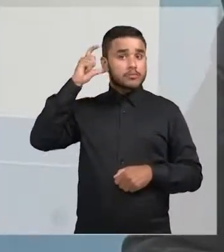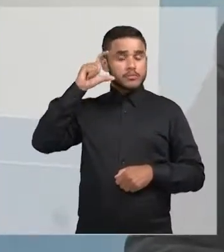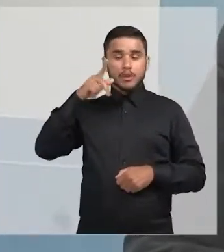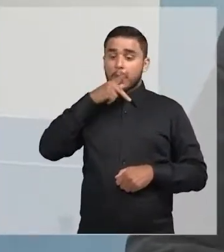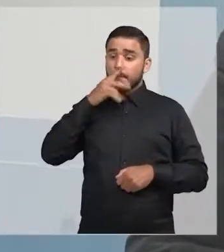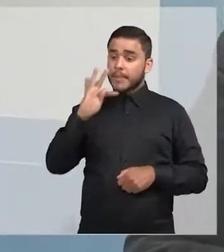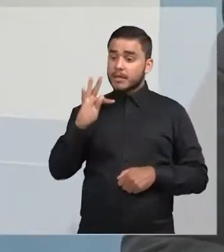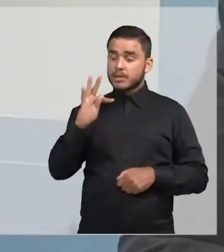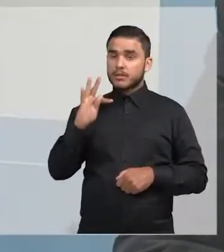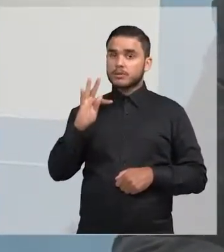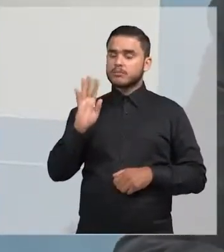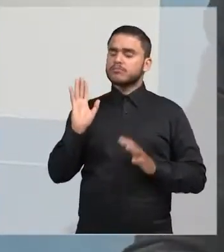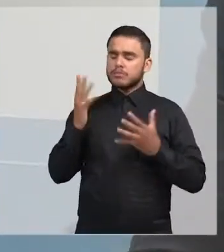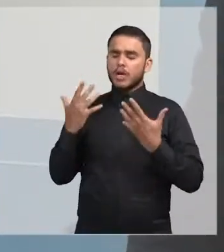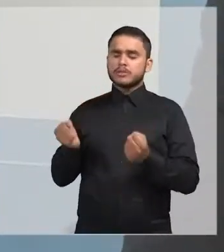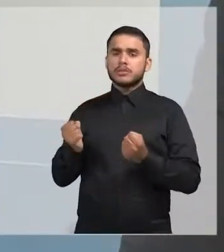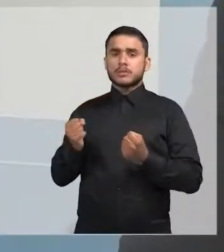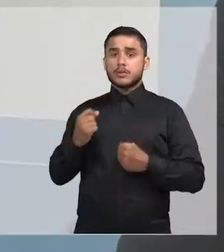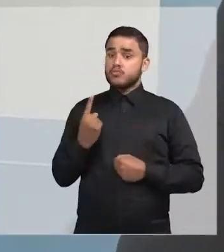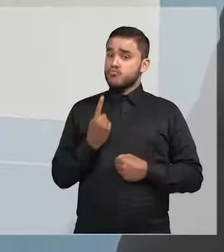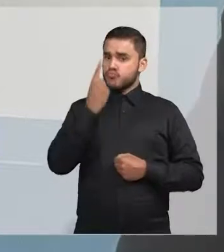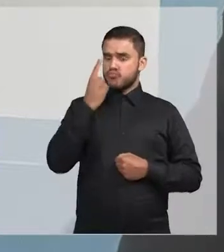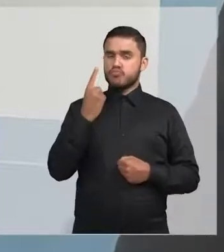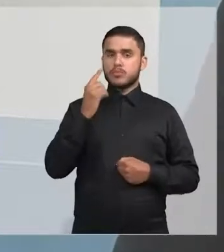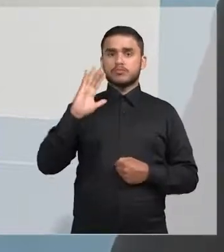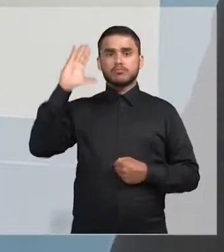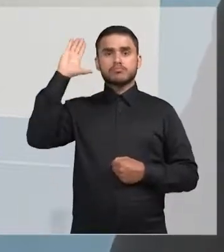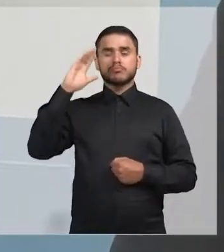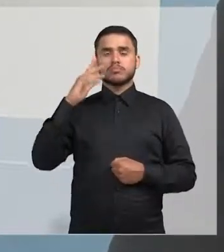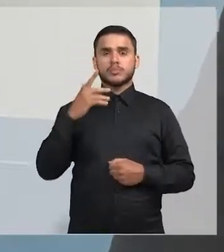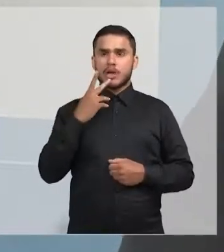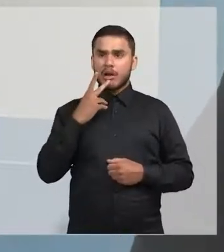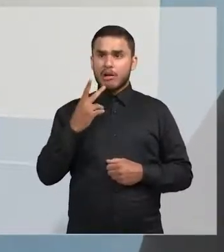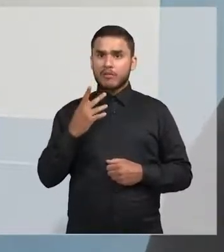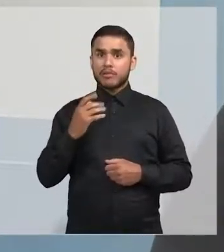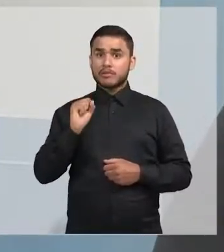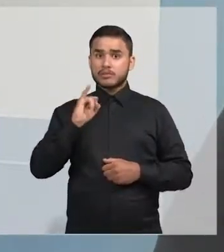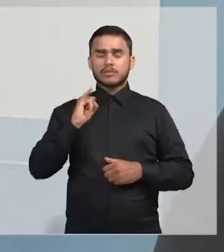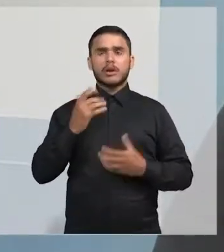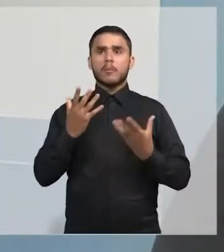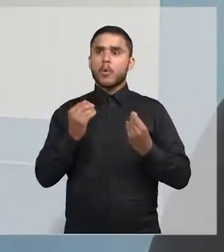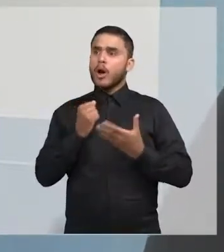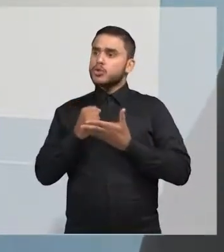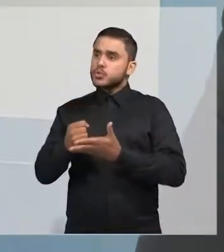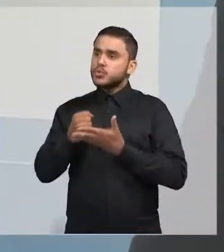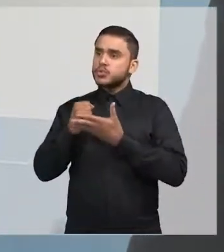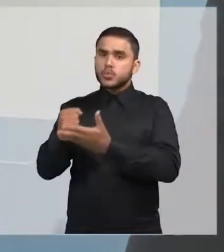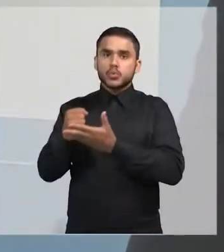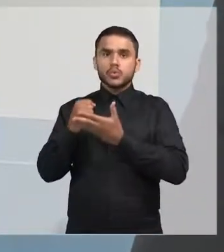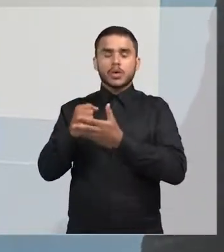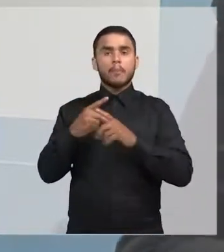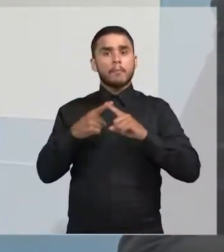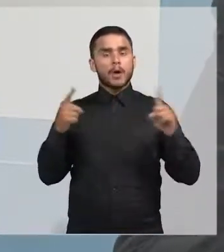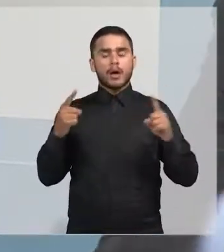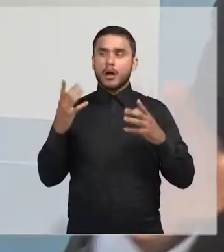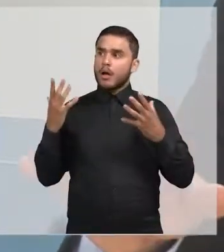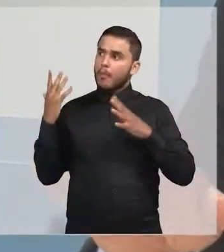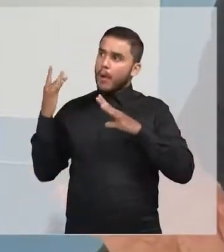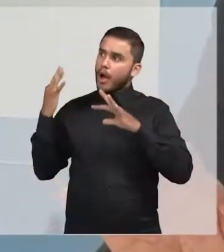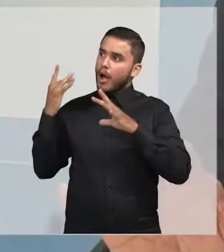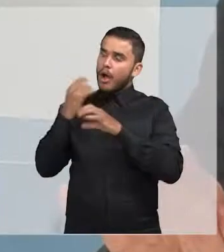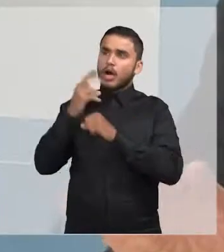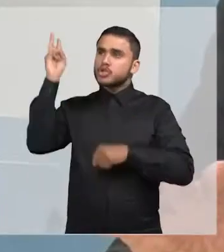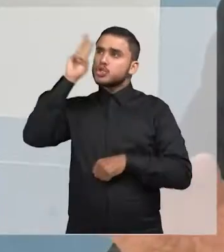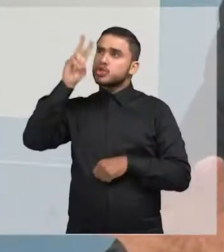E com tudo isso, ele foi falar em meia-culpa e quase apanha lá. No evento do Marina Parque. Então, meu